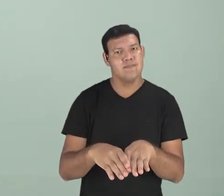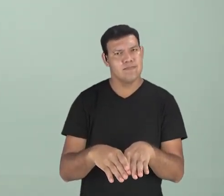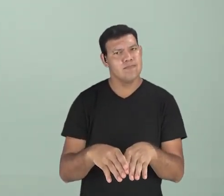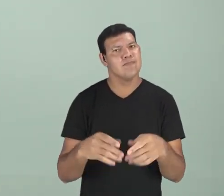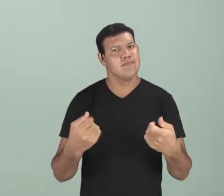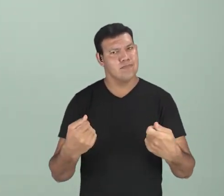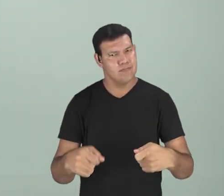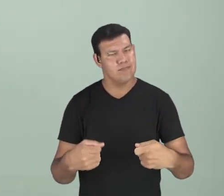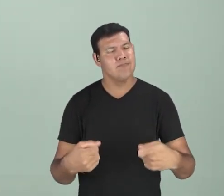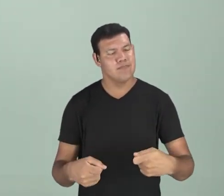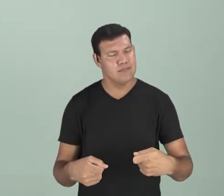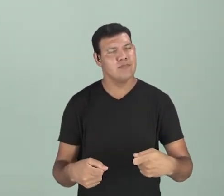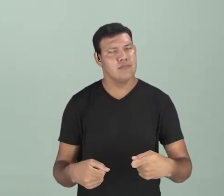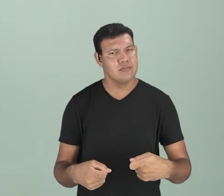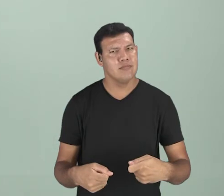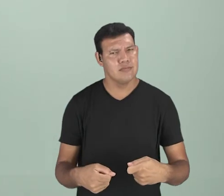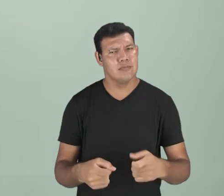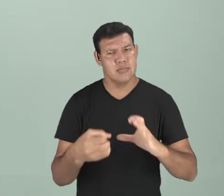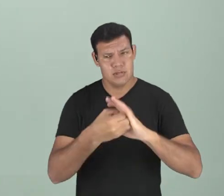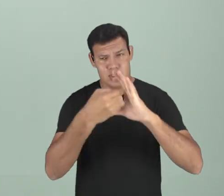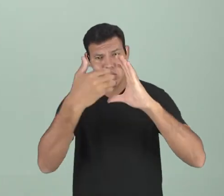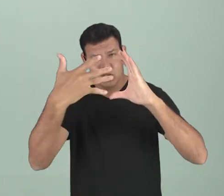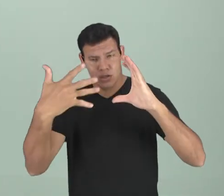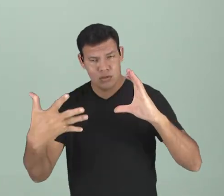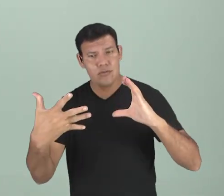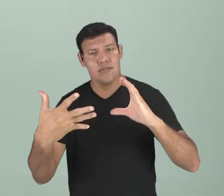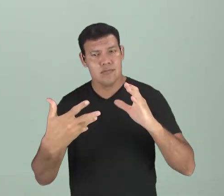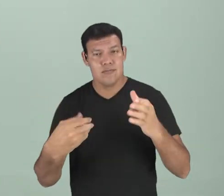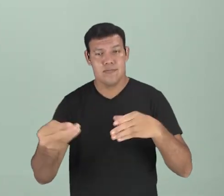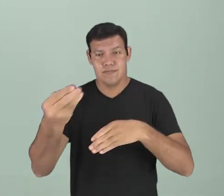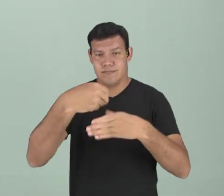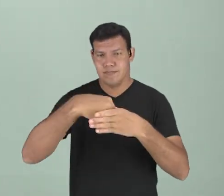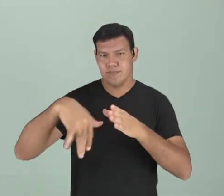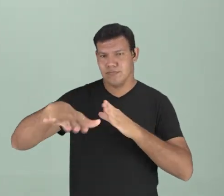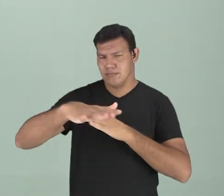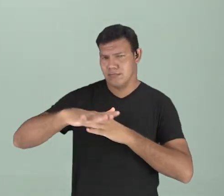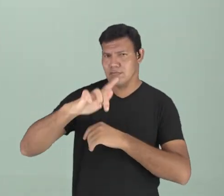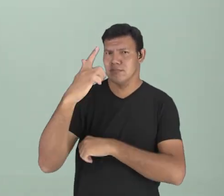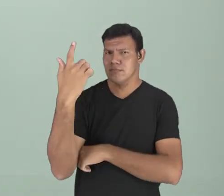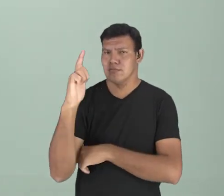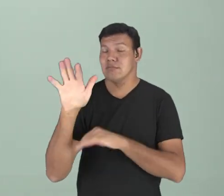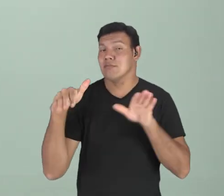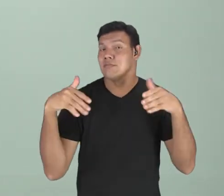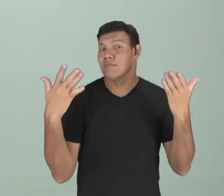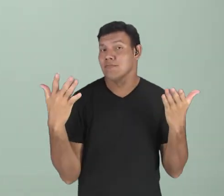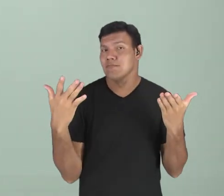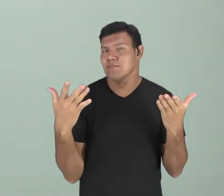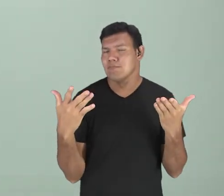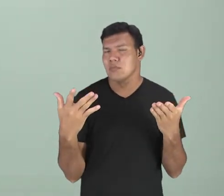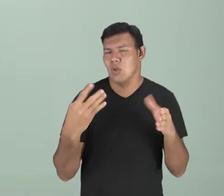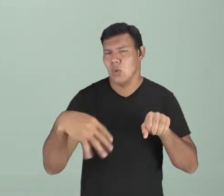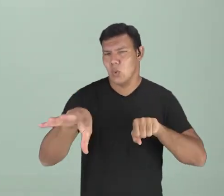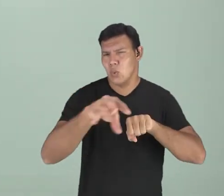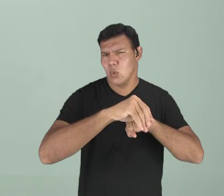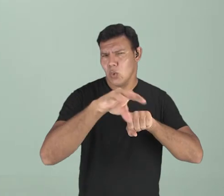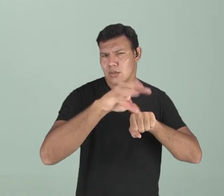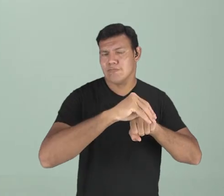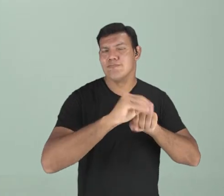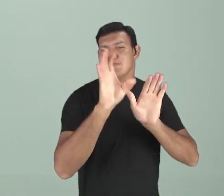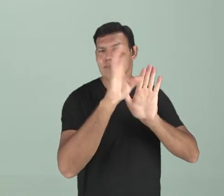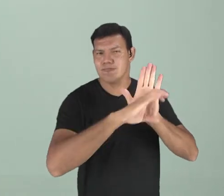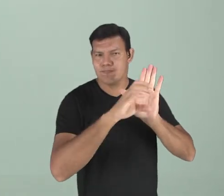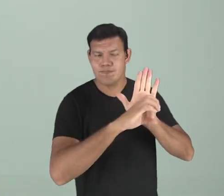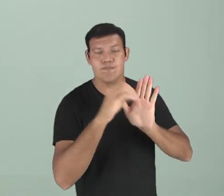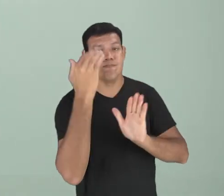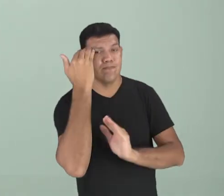isso também de característica dentro desse espaço geográfico. E aí, para a gente melhor fixar esse conteúdo e melhor